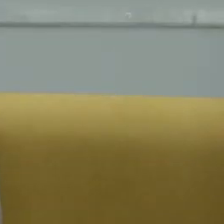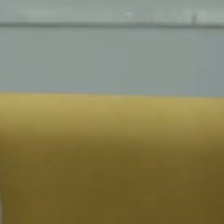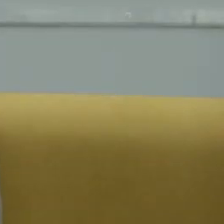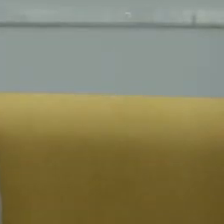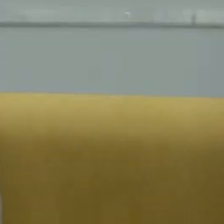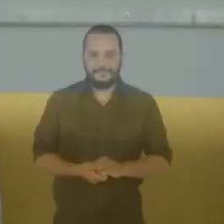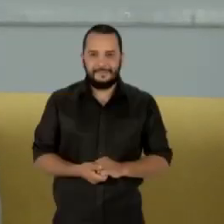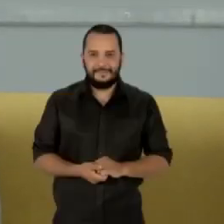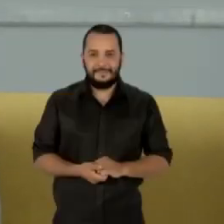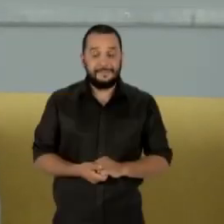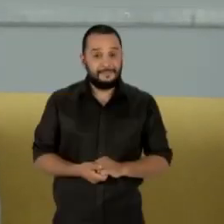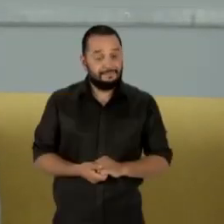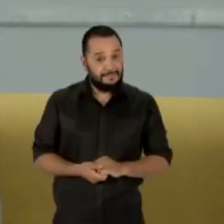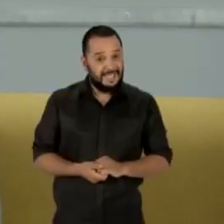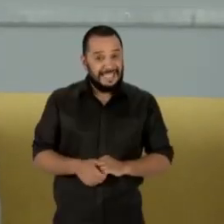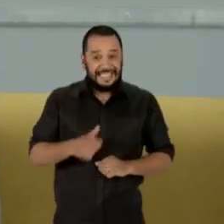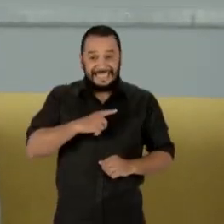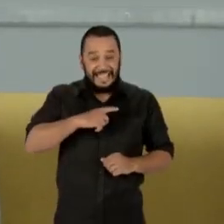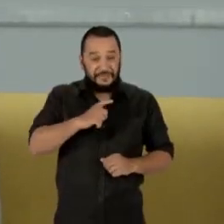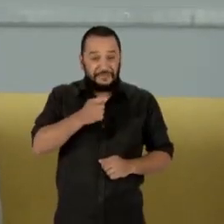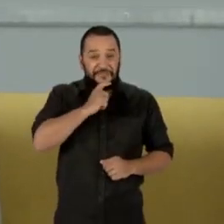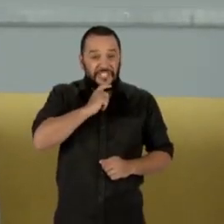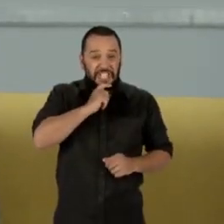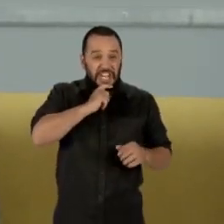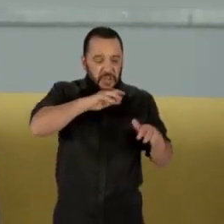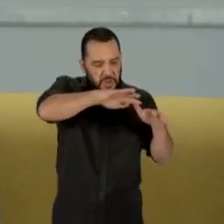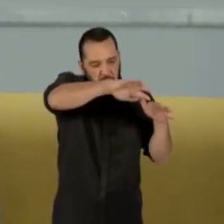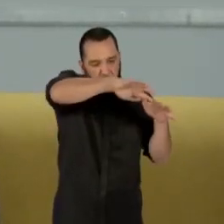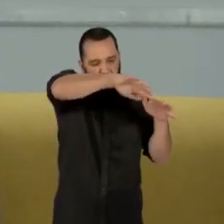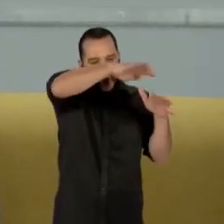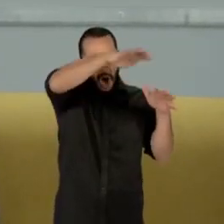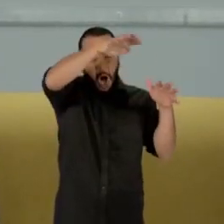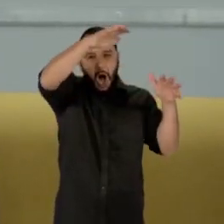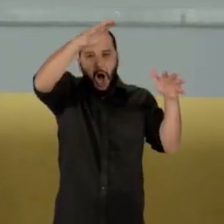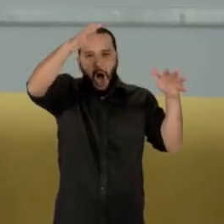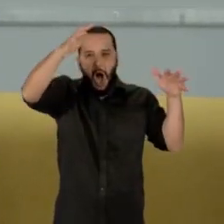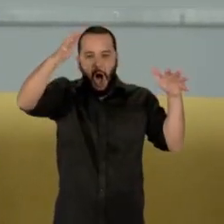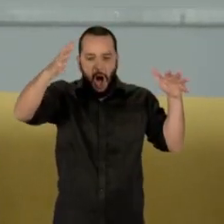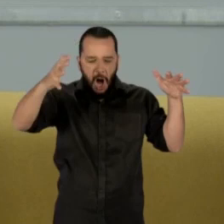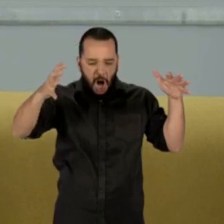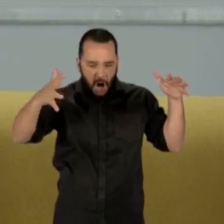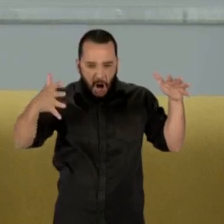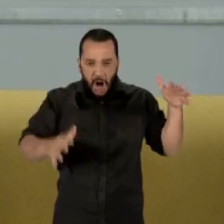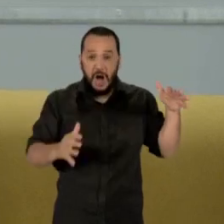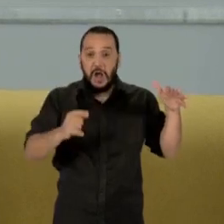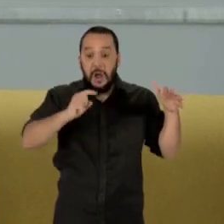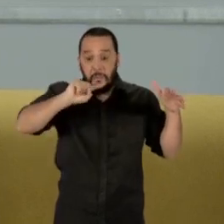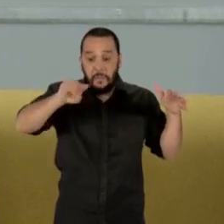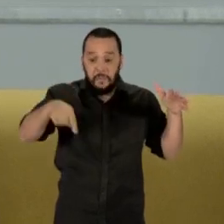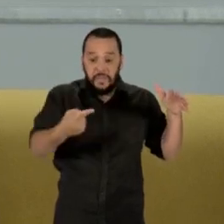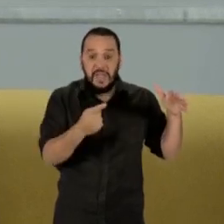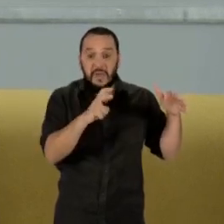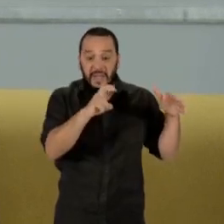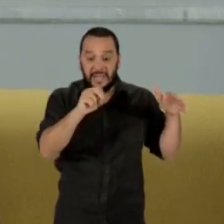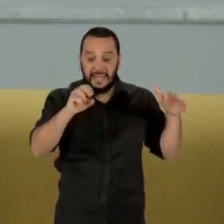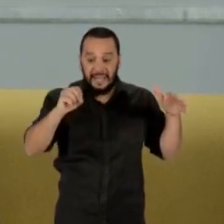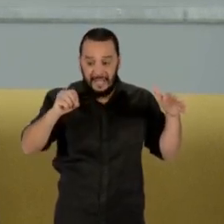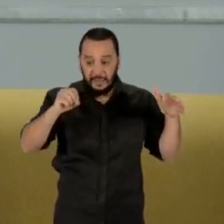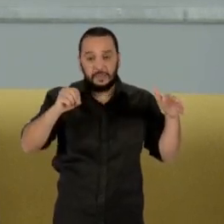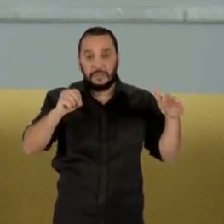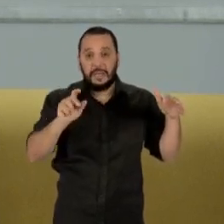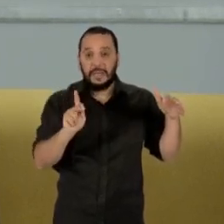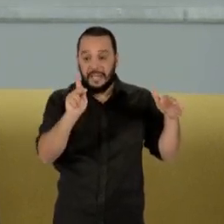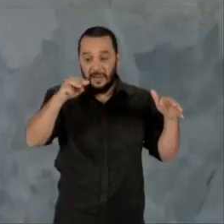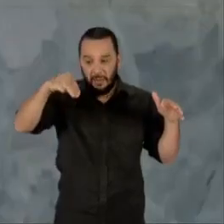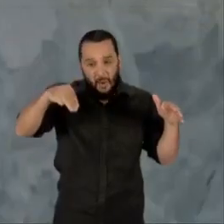um gigantesco iceberg com mais de 1.500 quilômetros quadrados se desprendeu da camada de gelo da